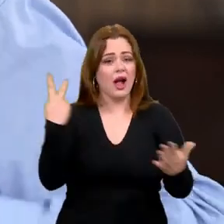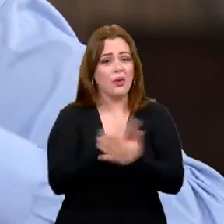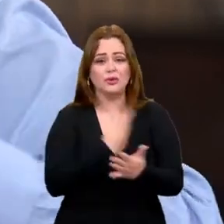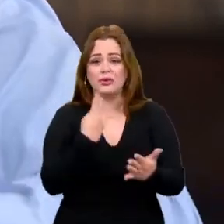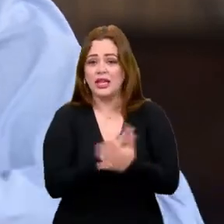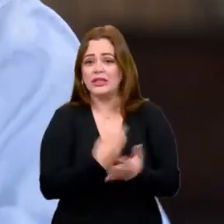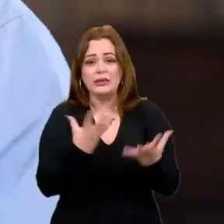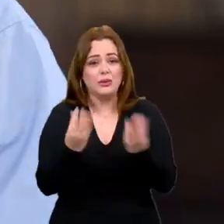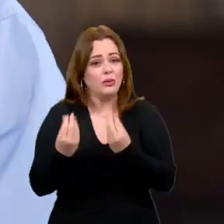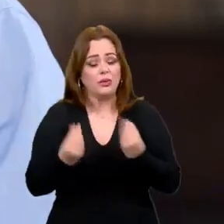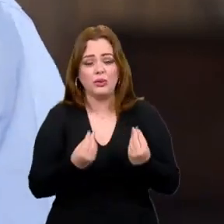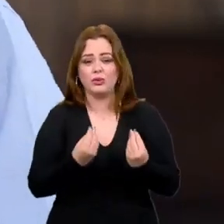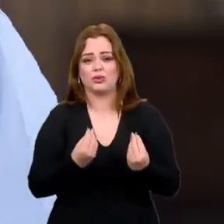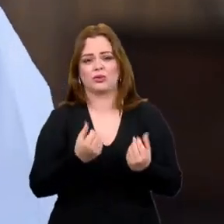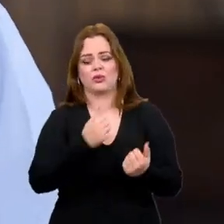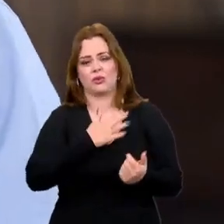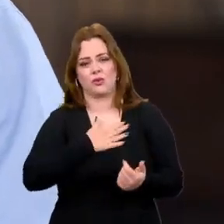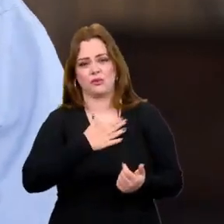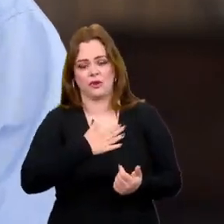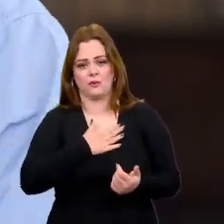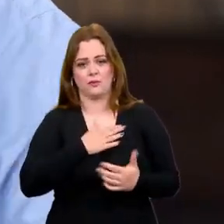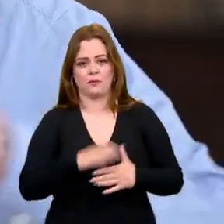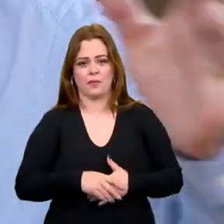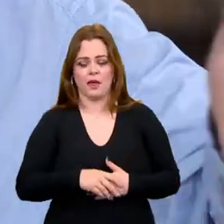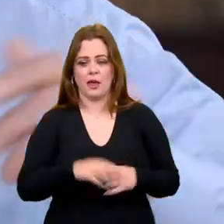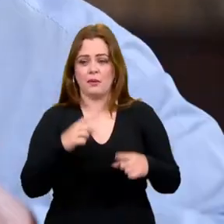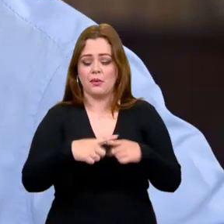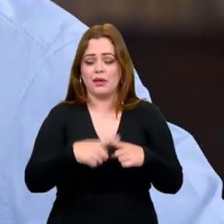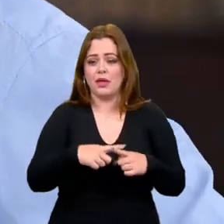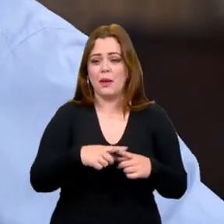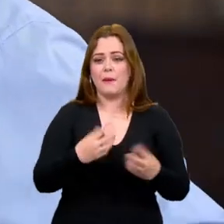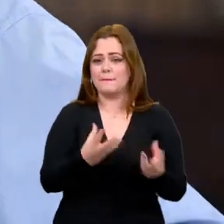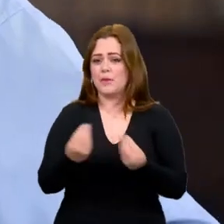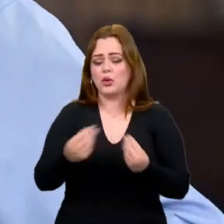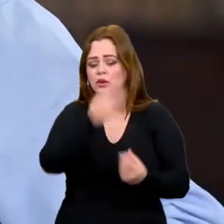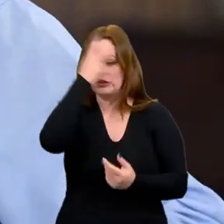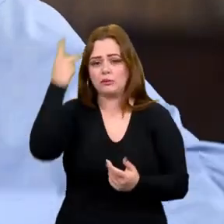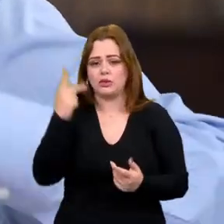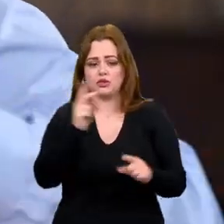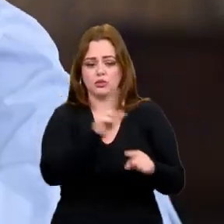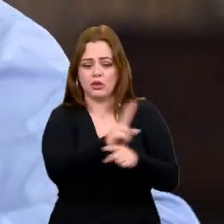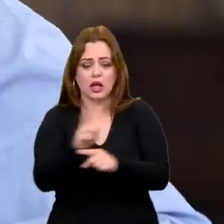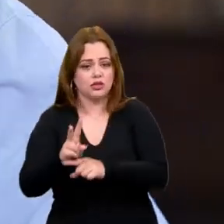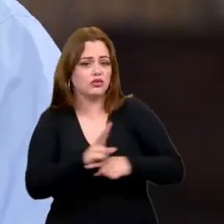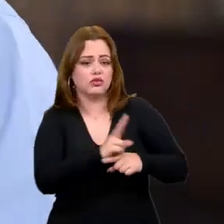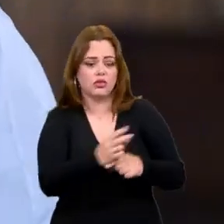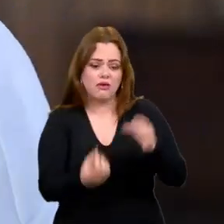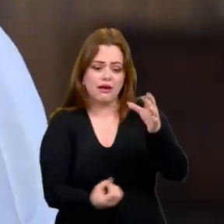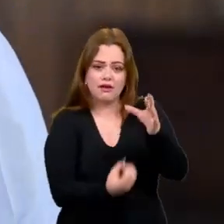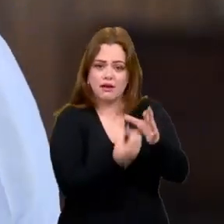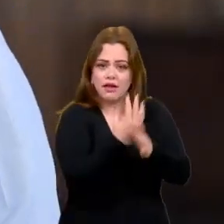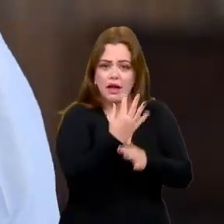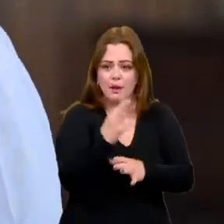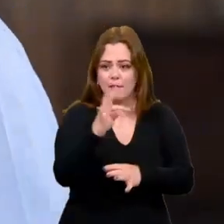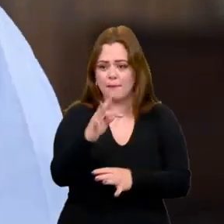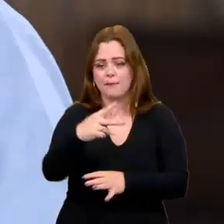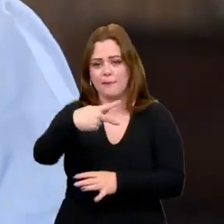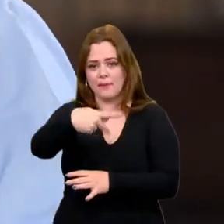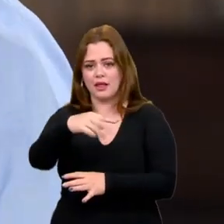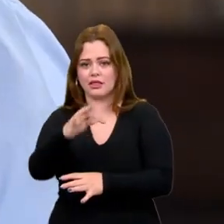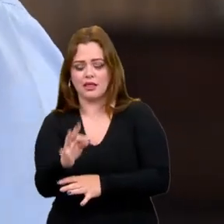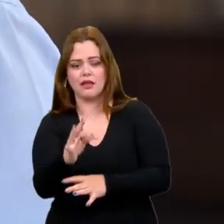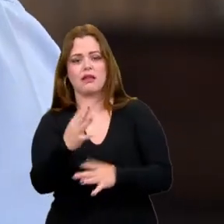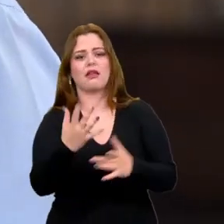ajudou a fundar o PT que ajudou a fundar em São Bernardo que trabalhou na Volkswagen na Mercedes que trabalhava em São Paulo e